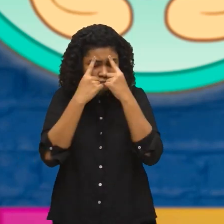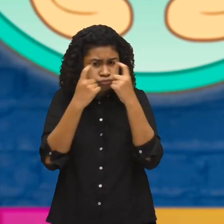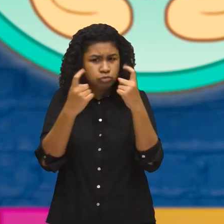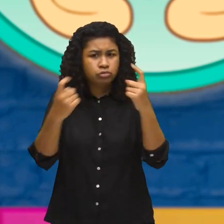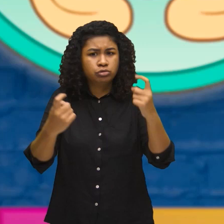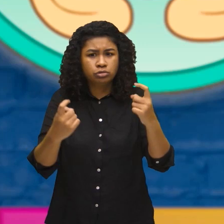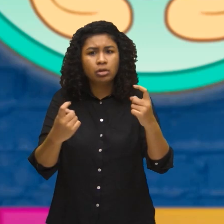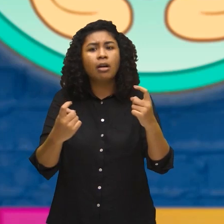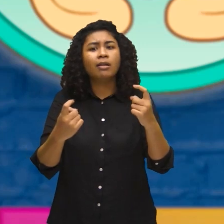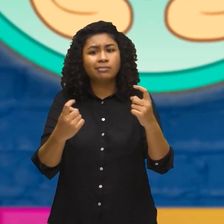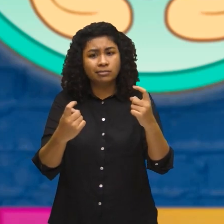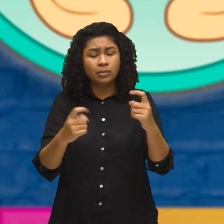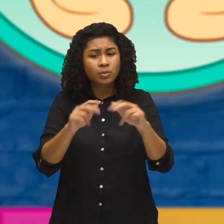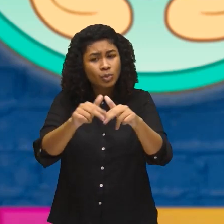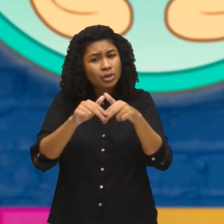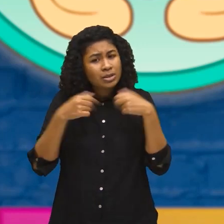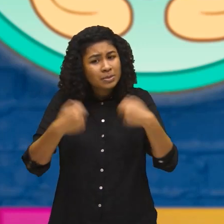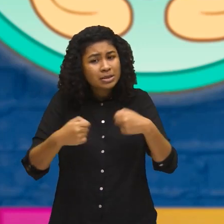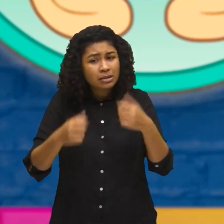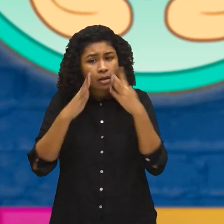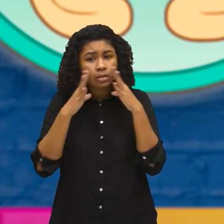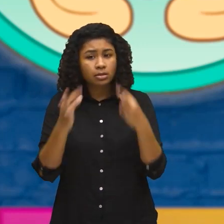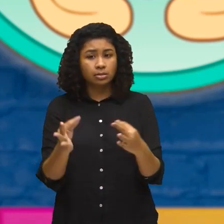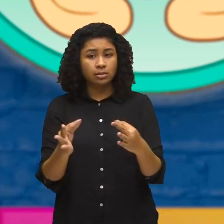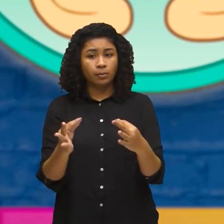ter um pouquinho de atenção, tá bom?